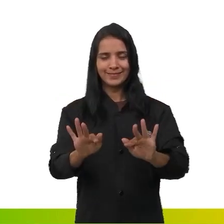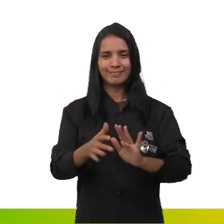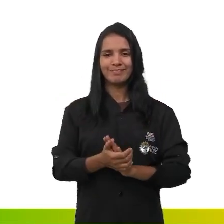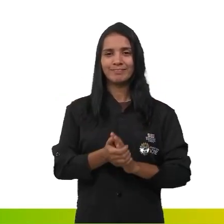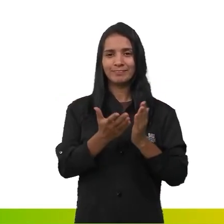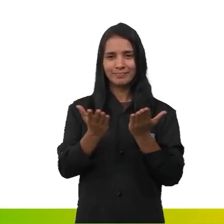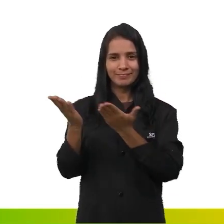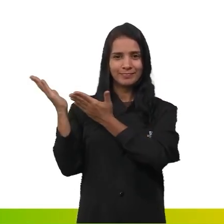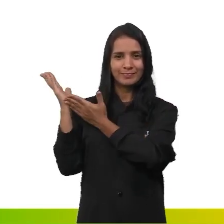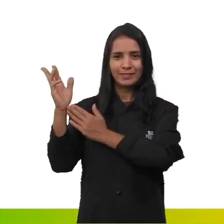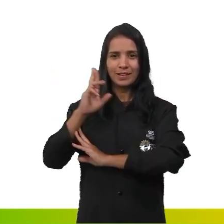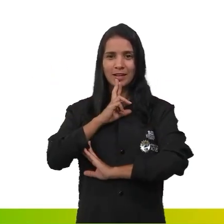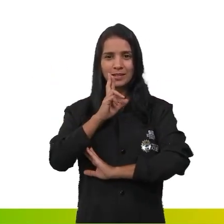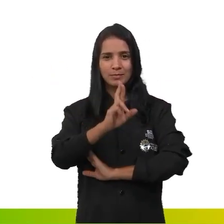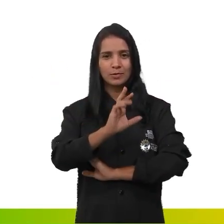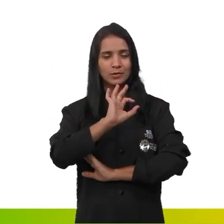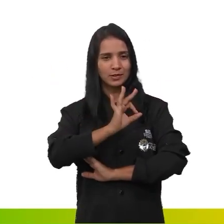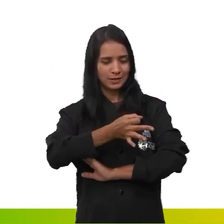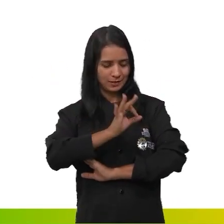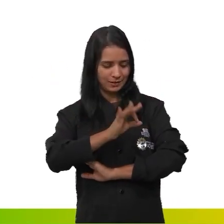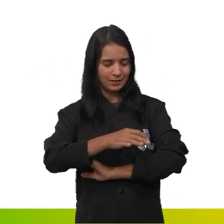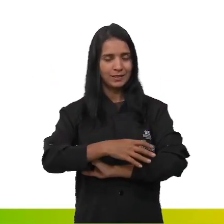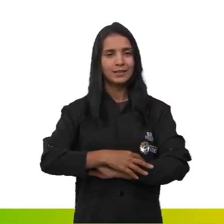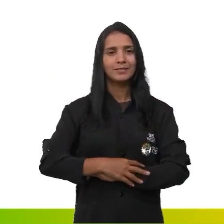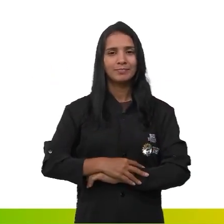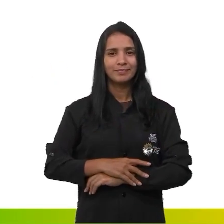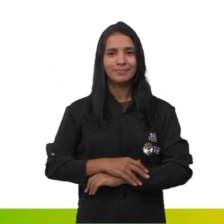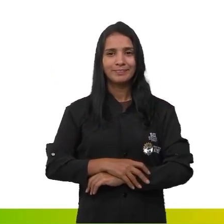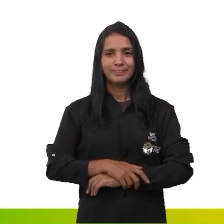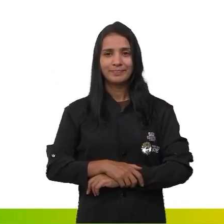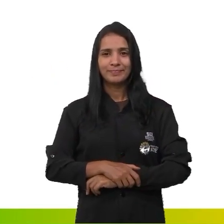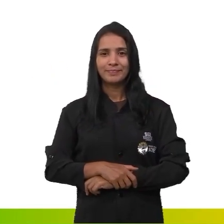gabarito. Só temos uma questão, letra B.